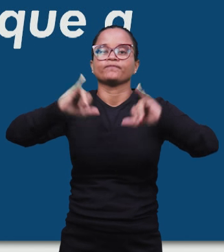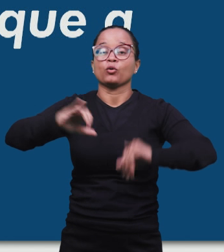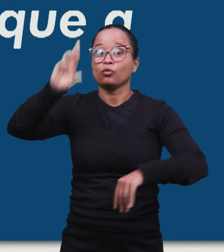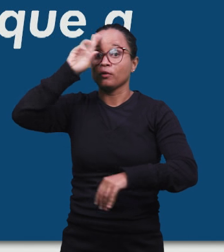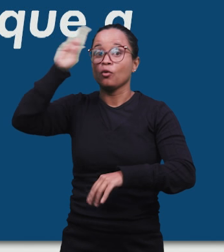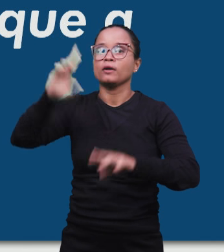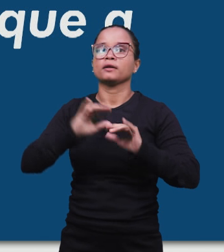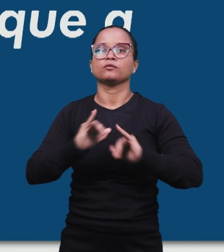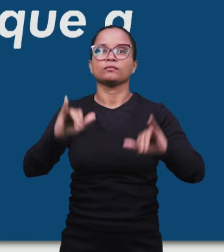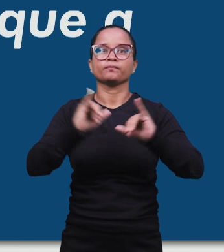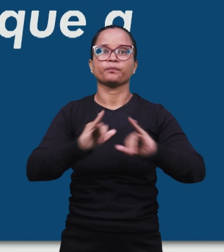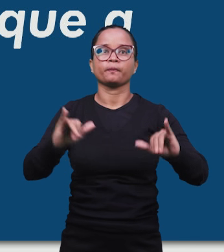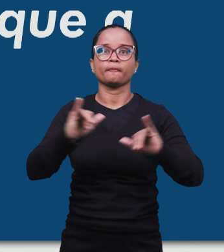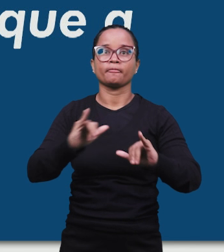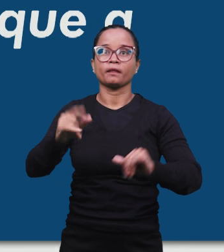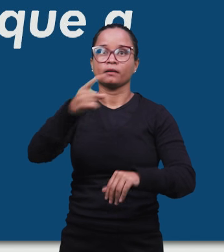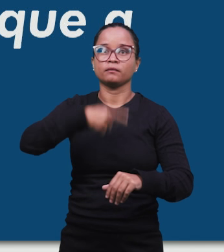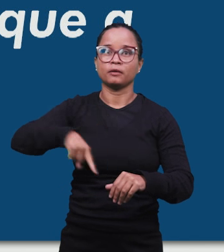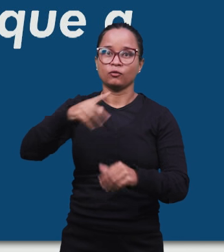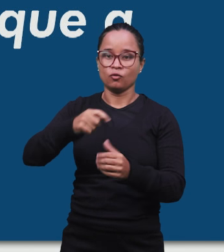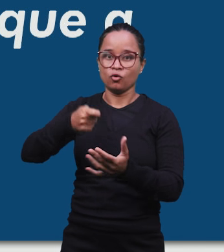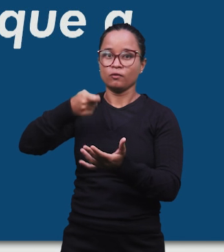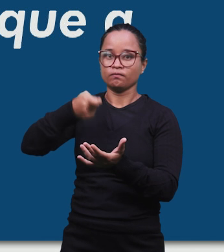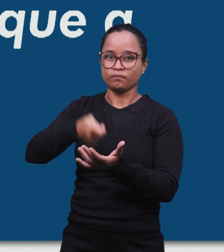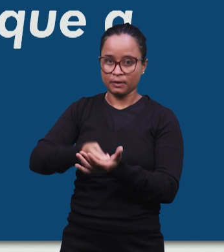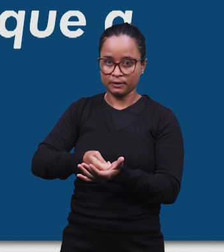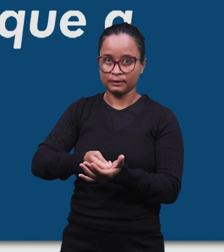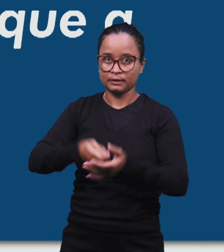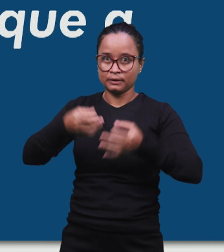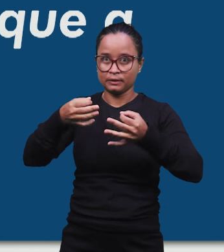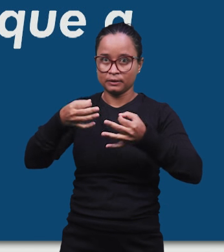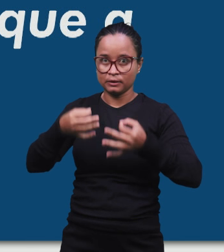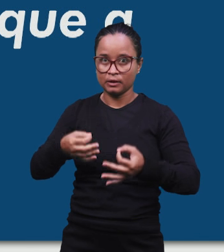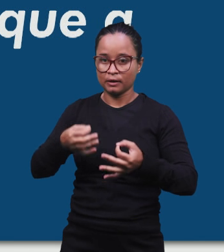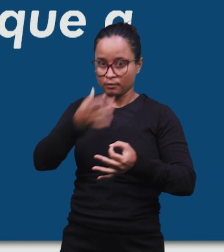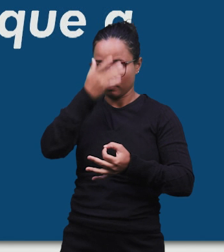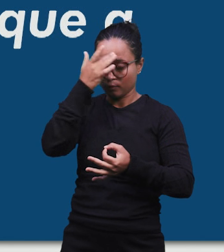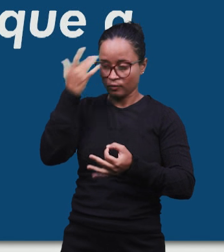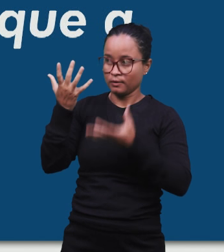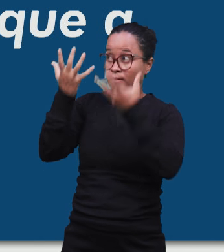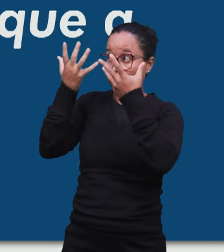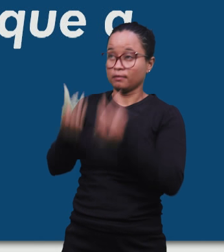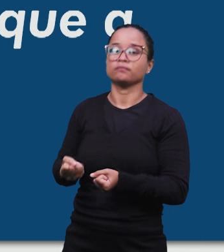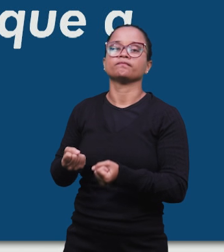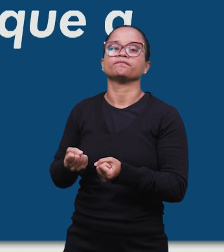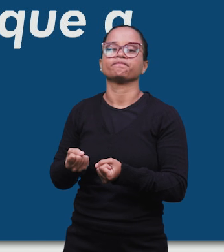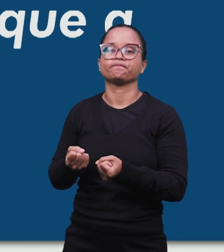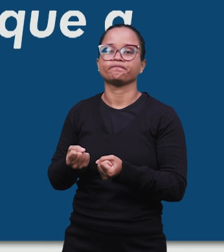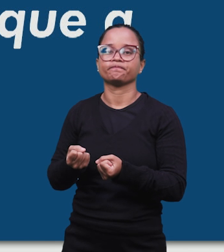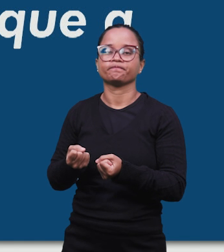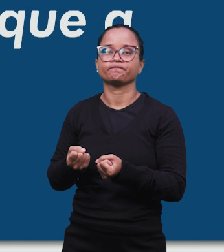pelo Senhor, foi-nos depois confirmada pelos que a ouviram.